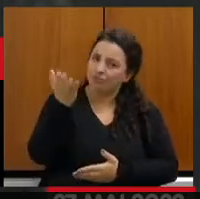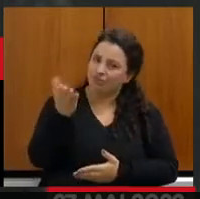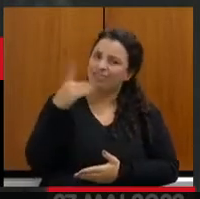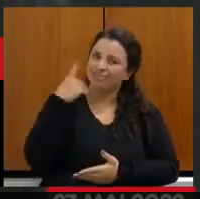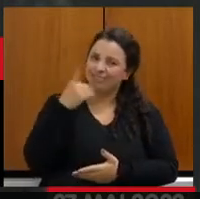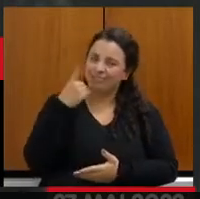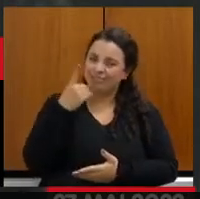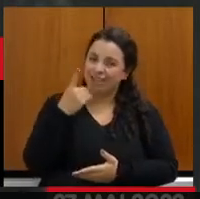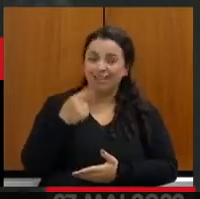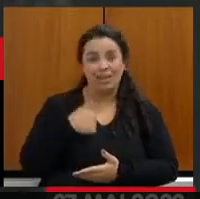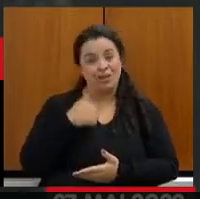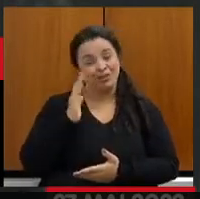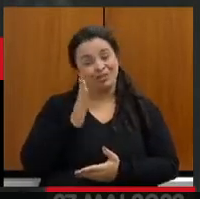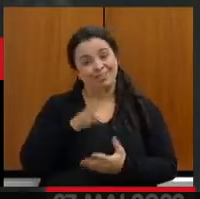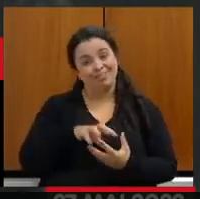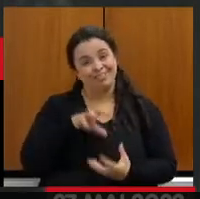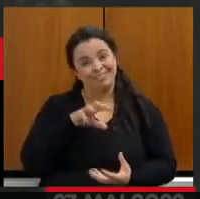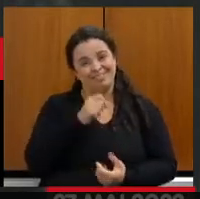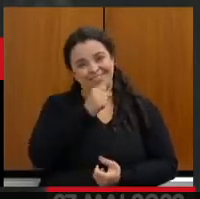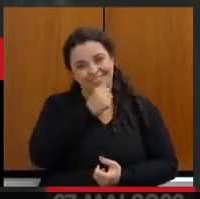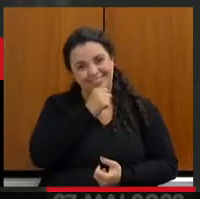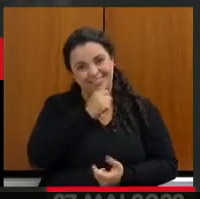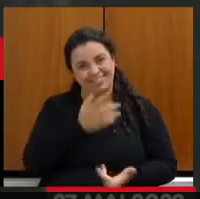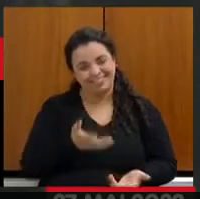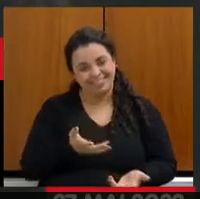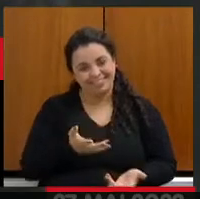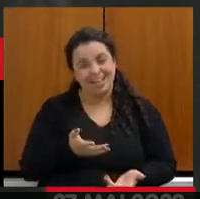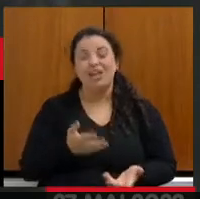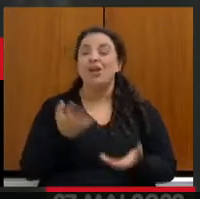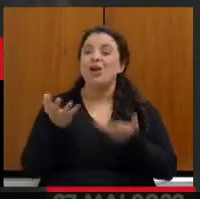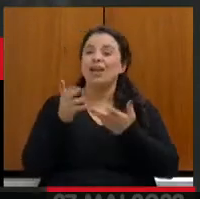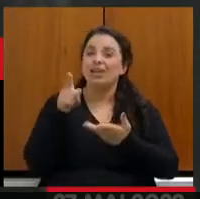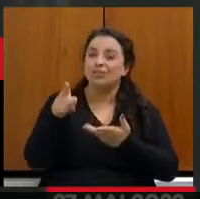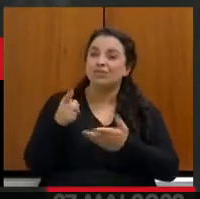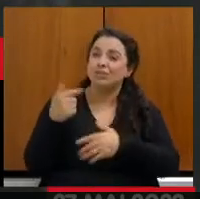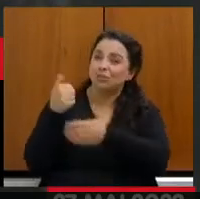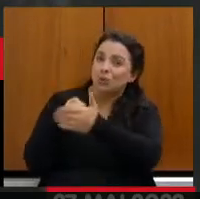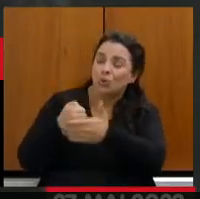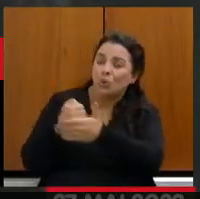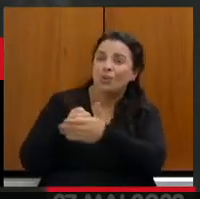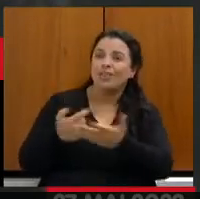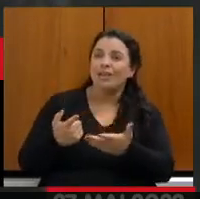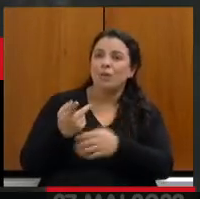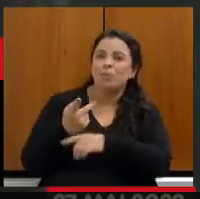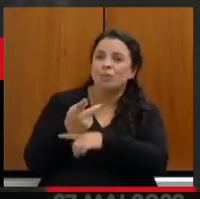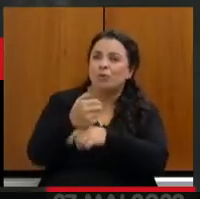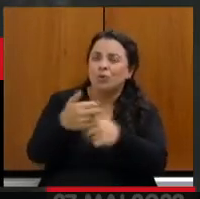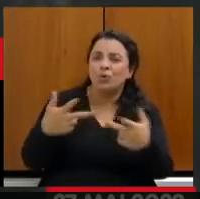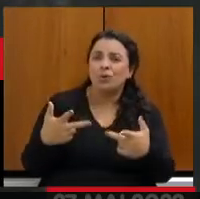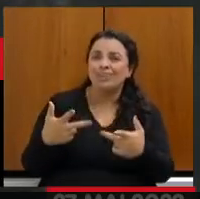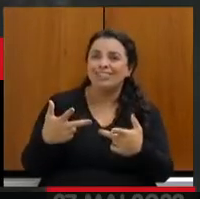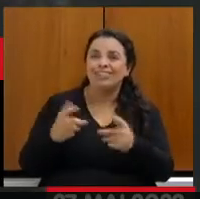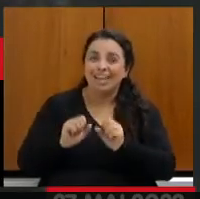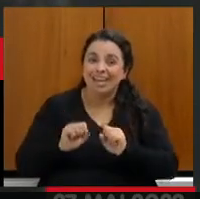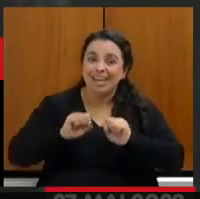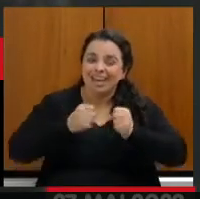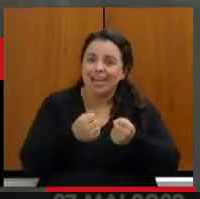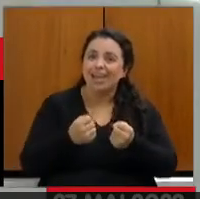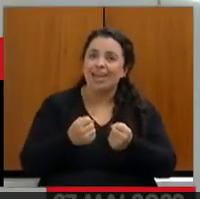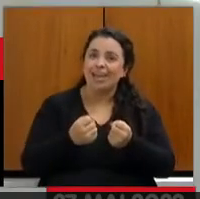agora já na minha idade que lutem procura alguma coisa para beneficiar os idosos